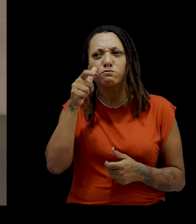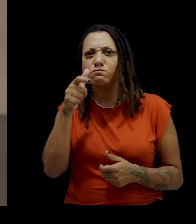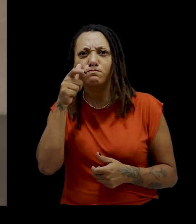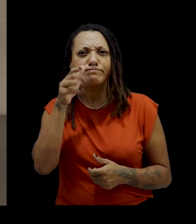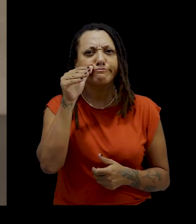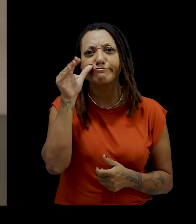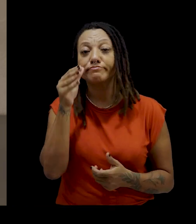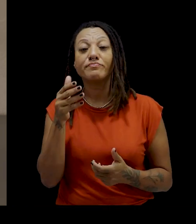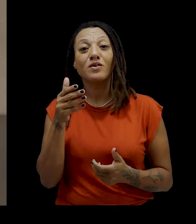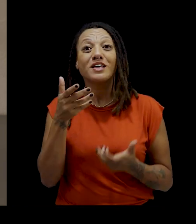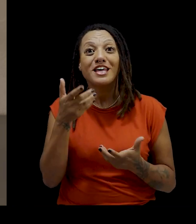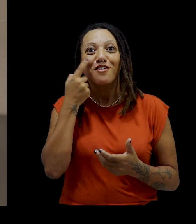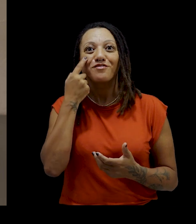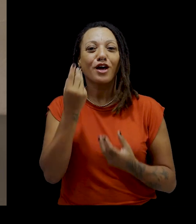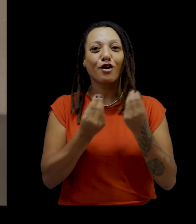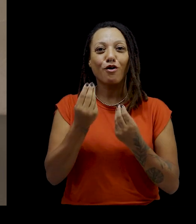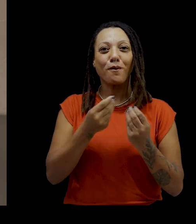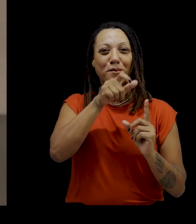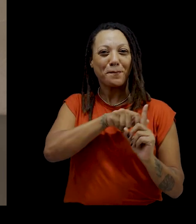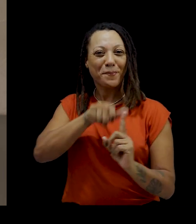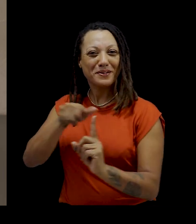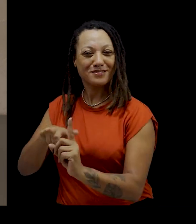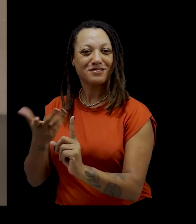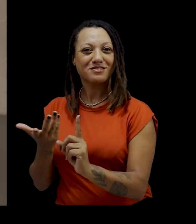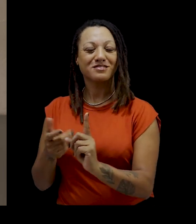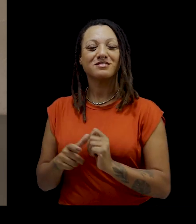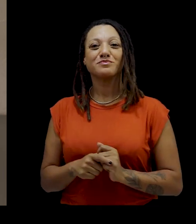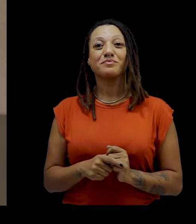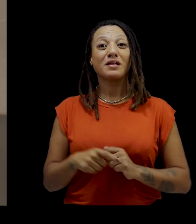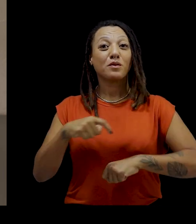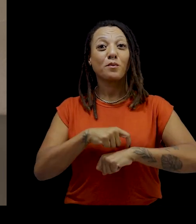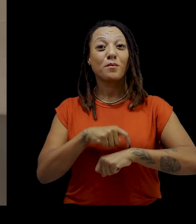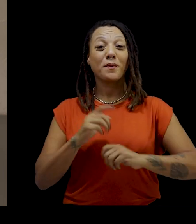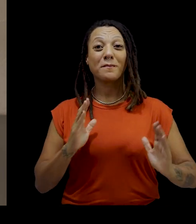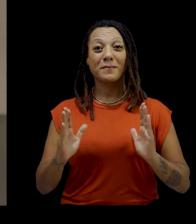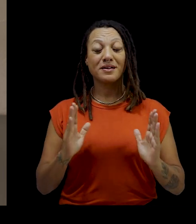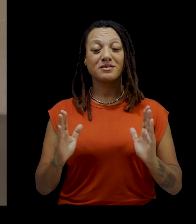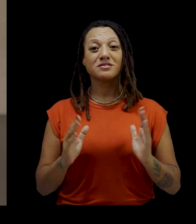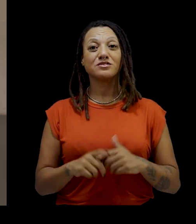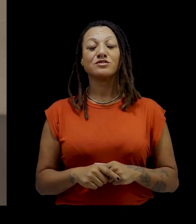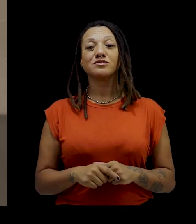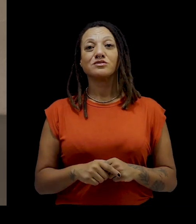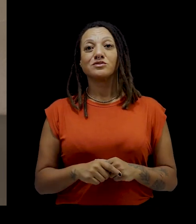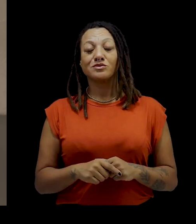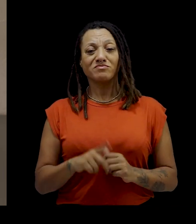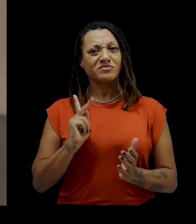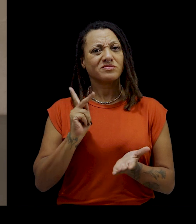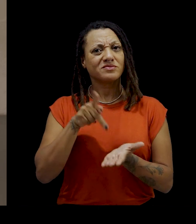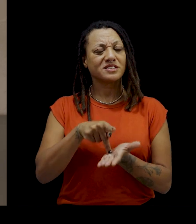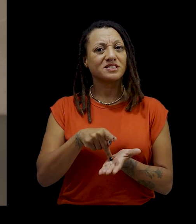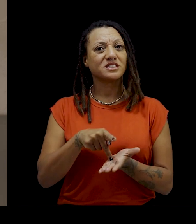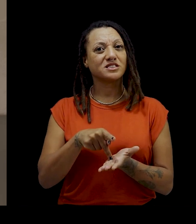continuar olhando para essas criaturas e era um momento onde eu